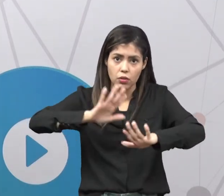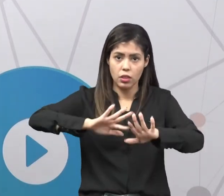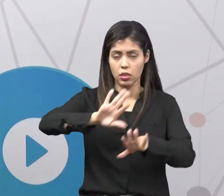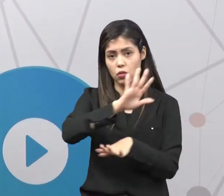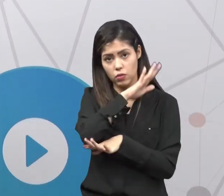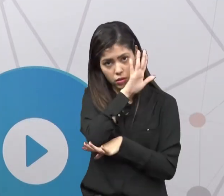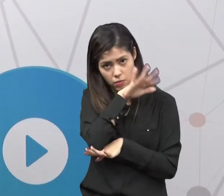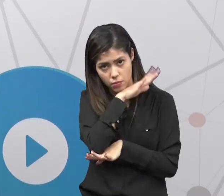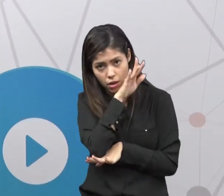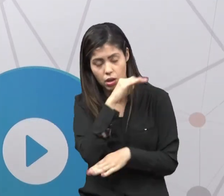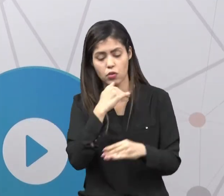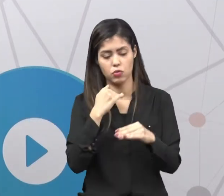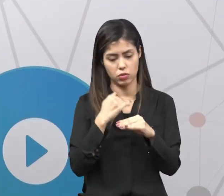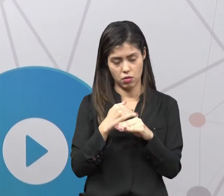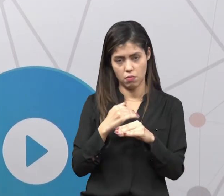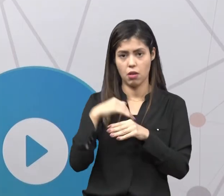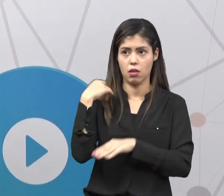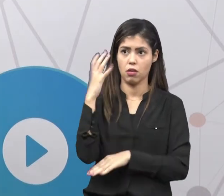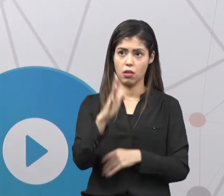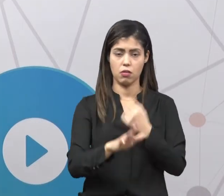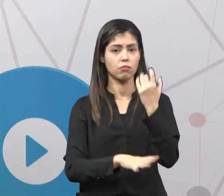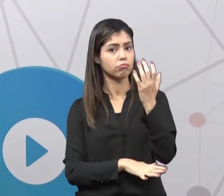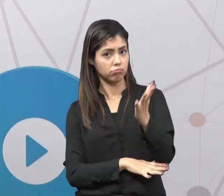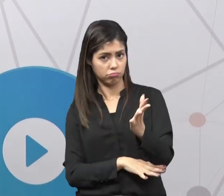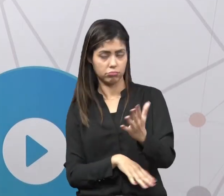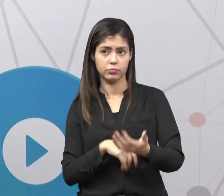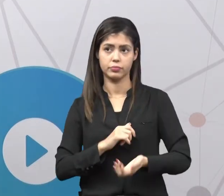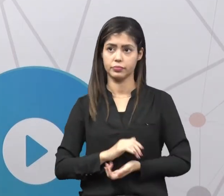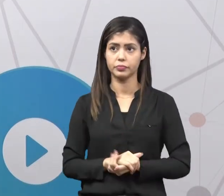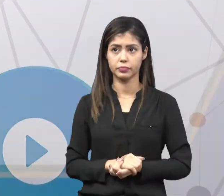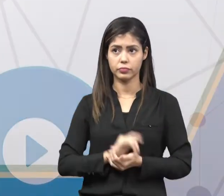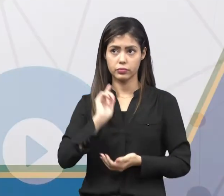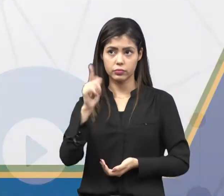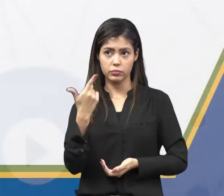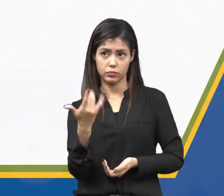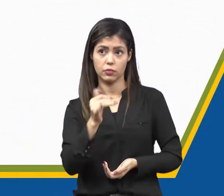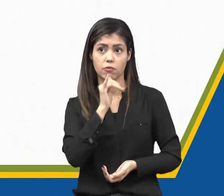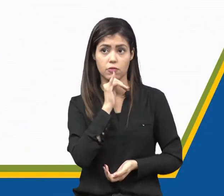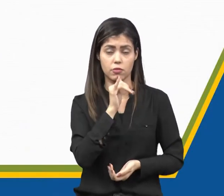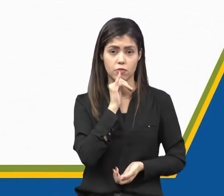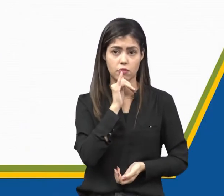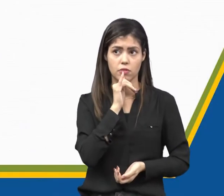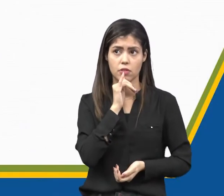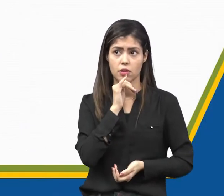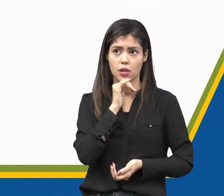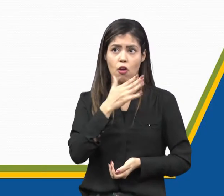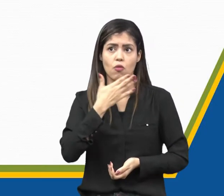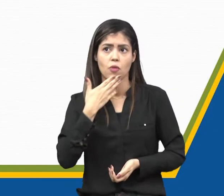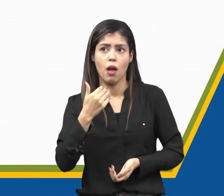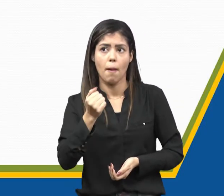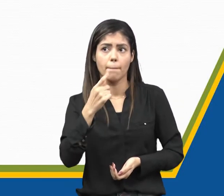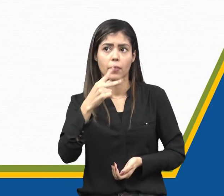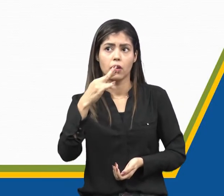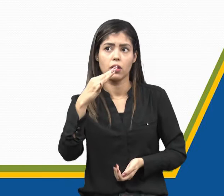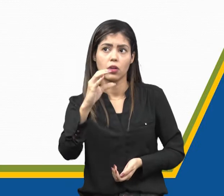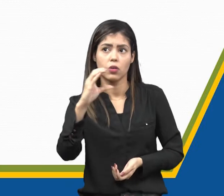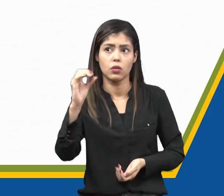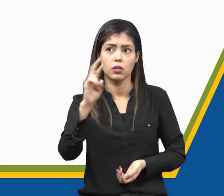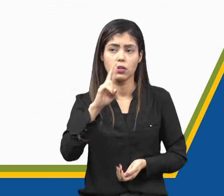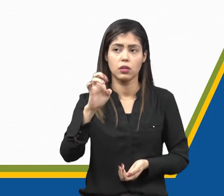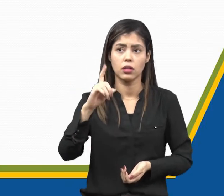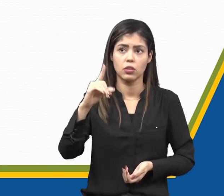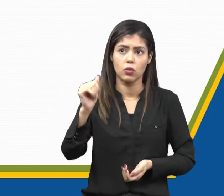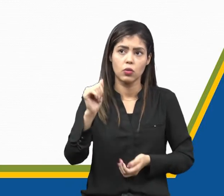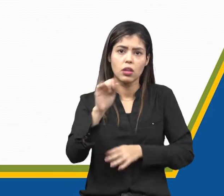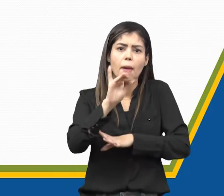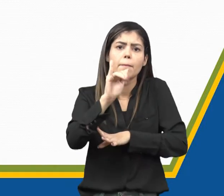a fauna como a flora. Outro exemplo é priorizar os corredores da biodiversidade das propriedades a partir de